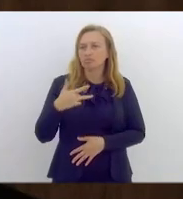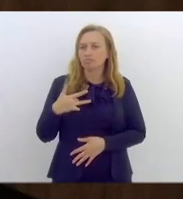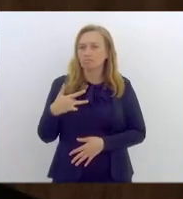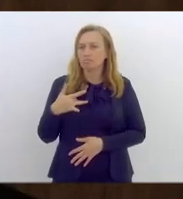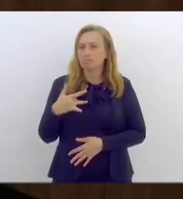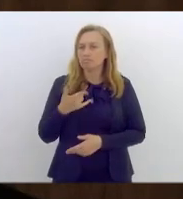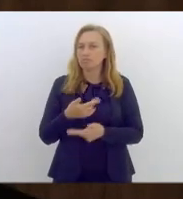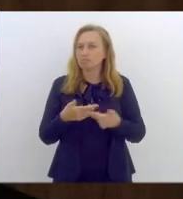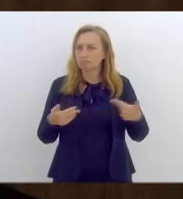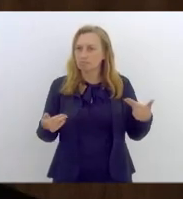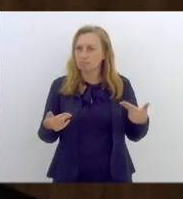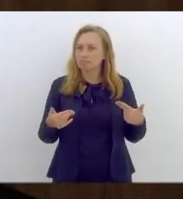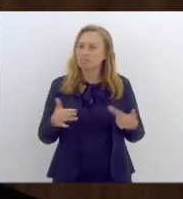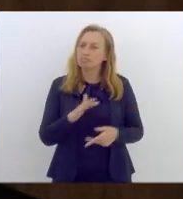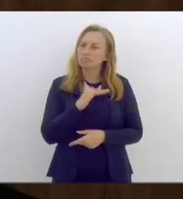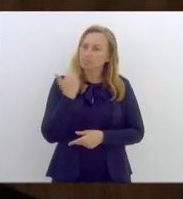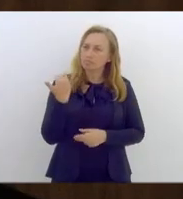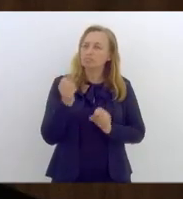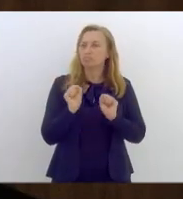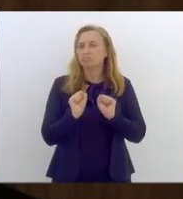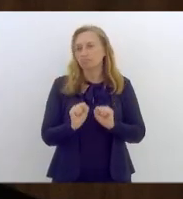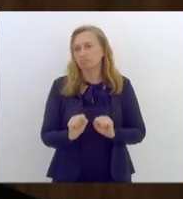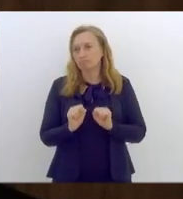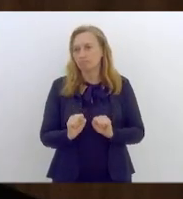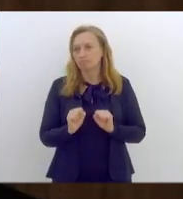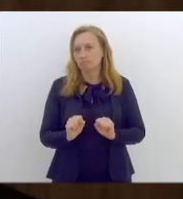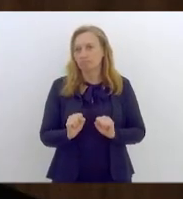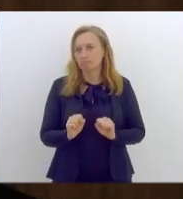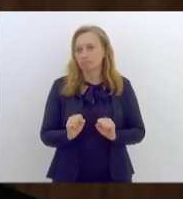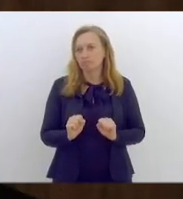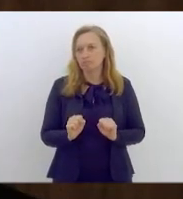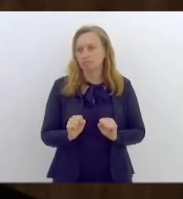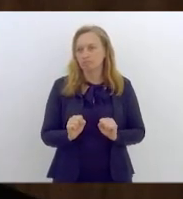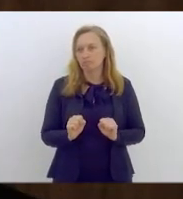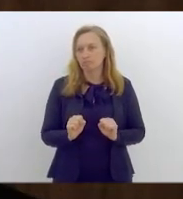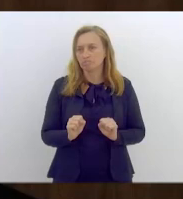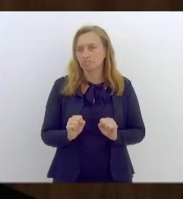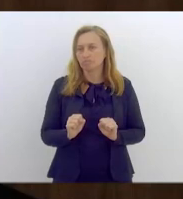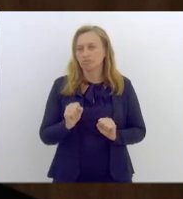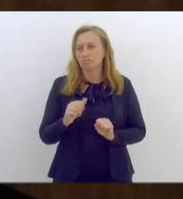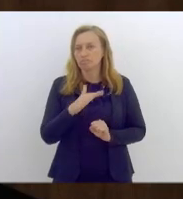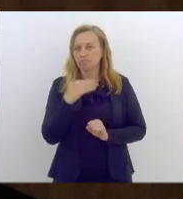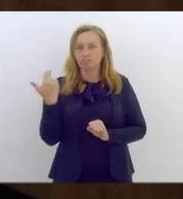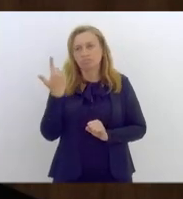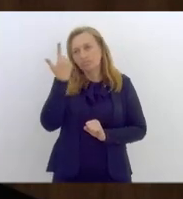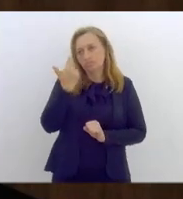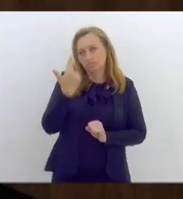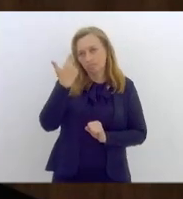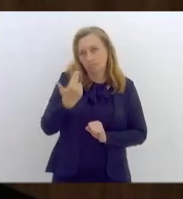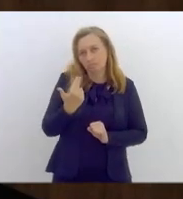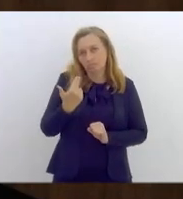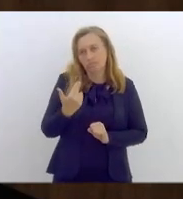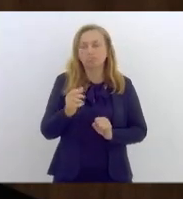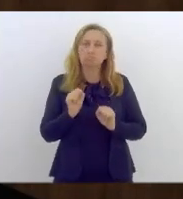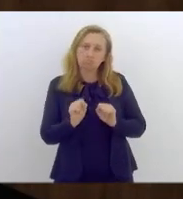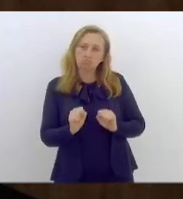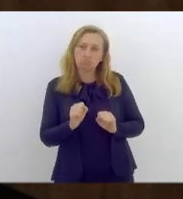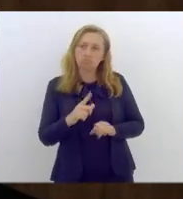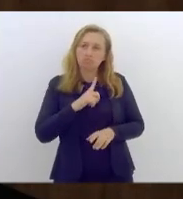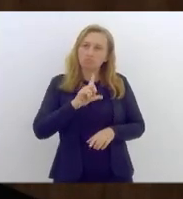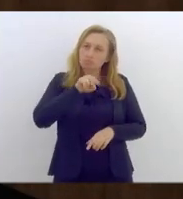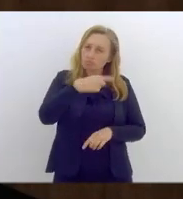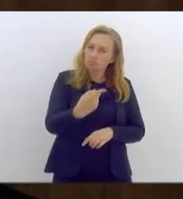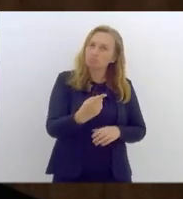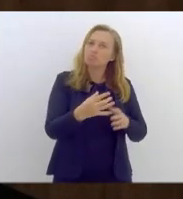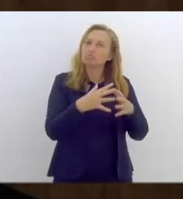muitas dessas mortes podem não ser morte morte natural a causa natural pode ter outras